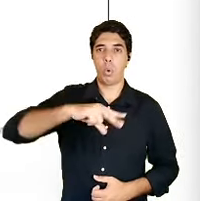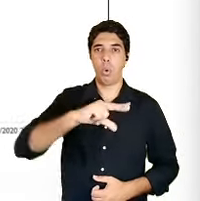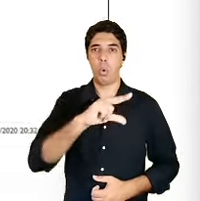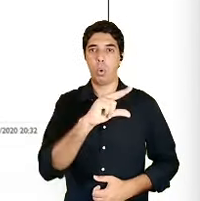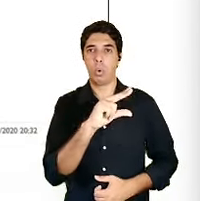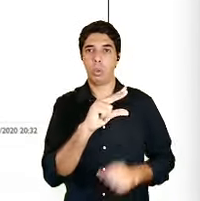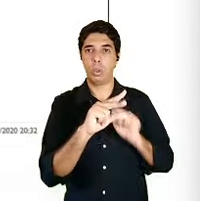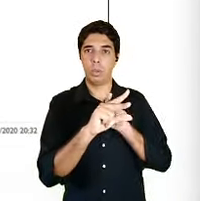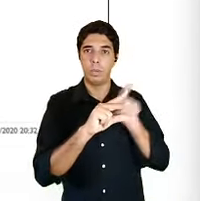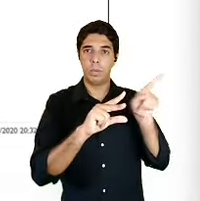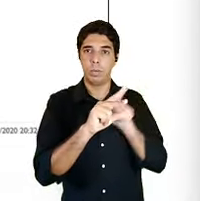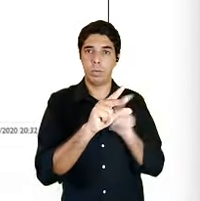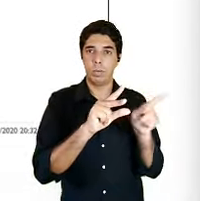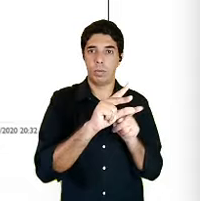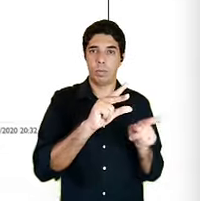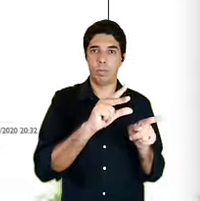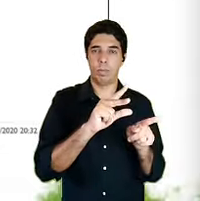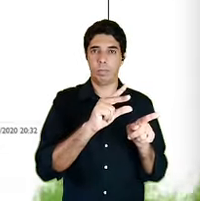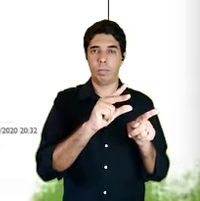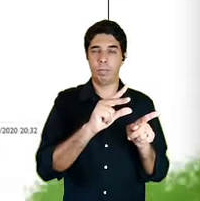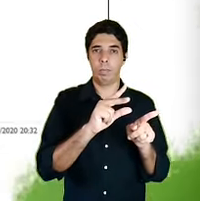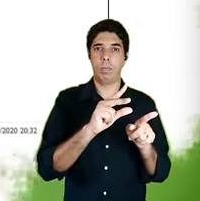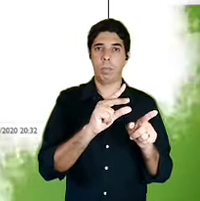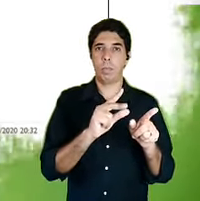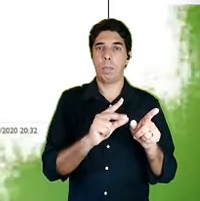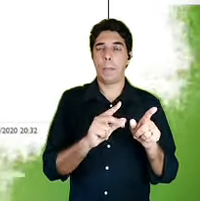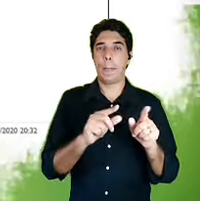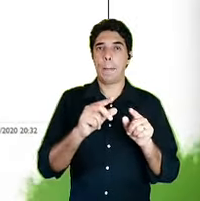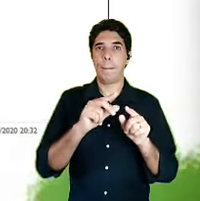Então, o ponto aqui, os raios projetantes, eles saem de um único ponto.